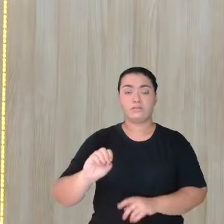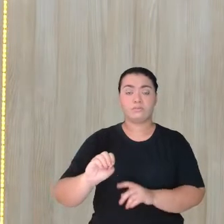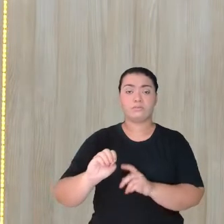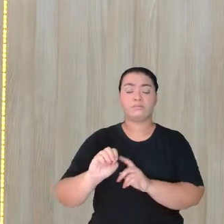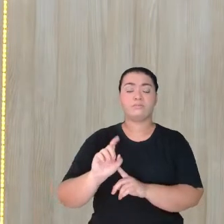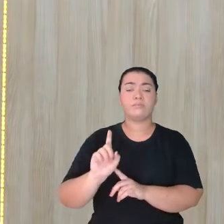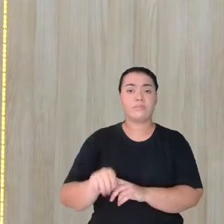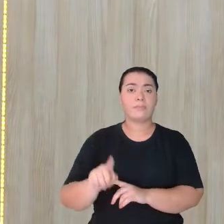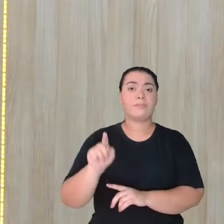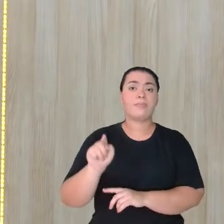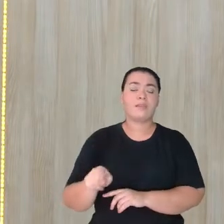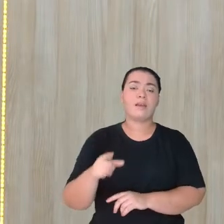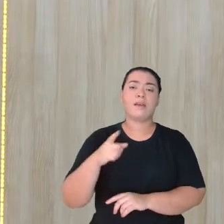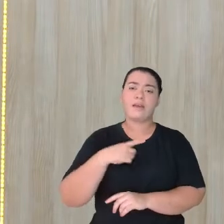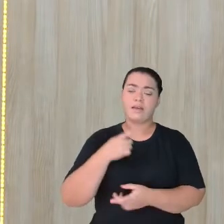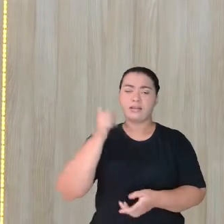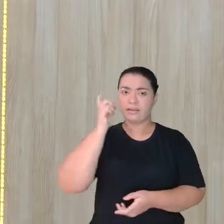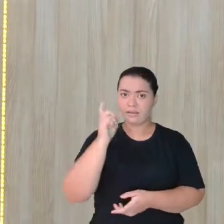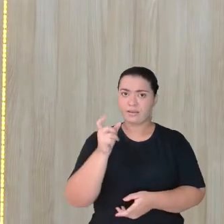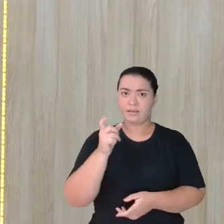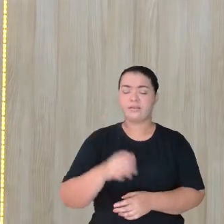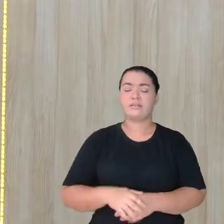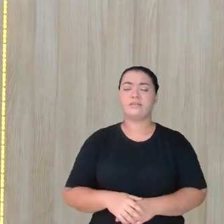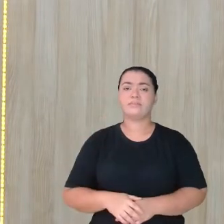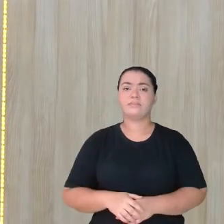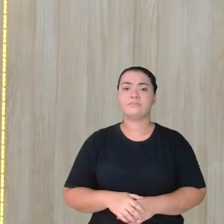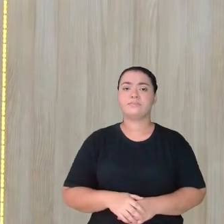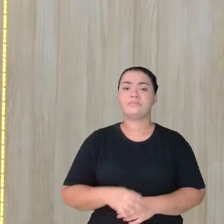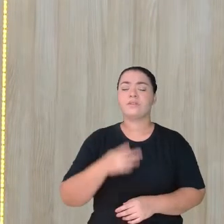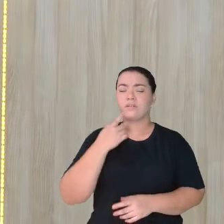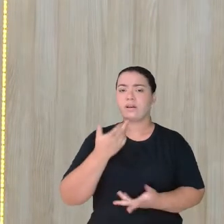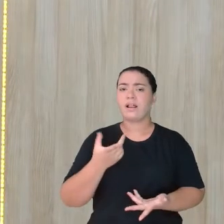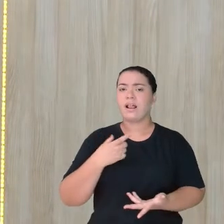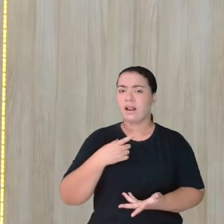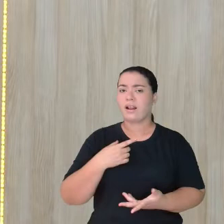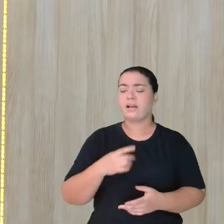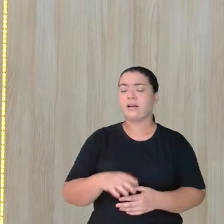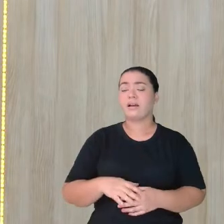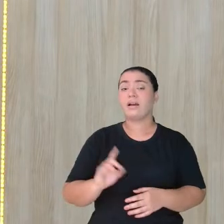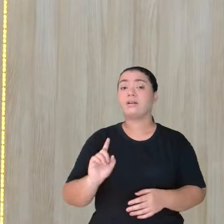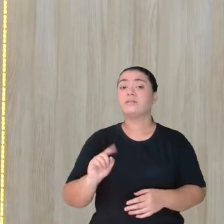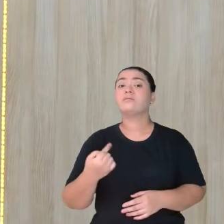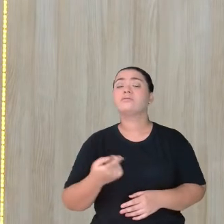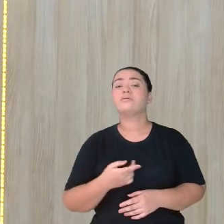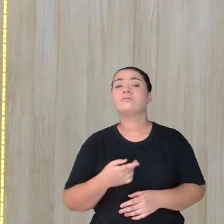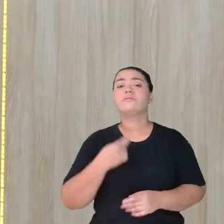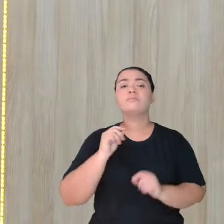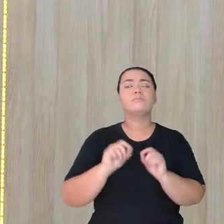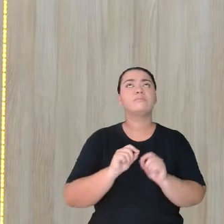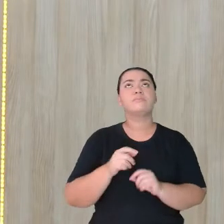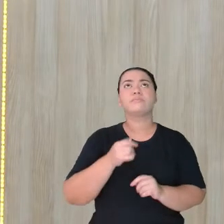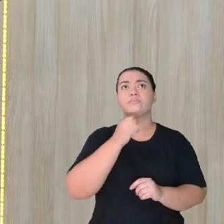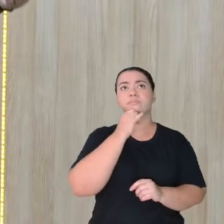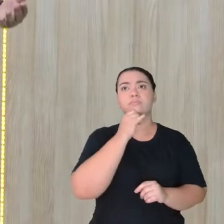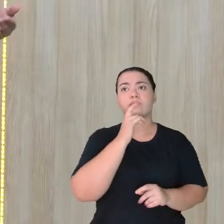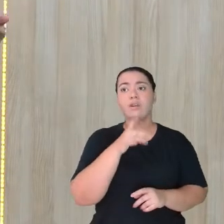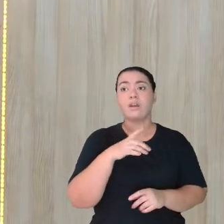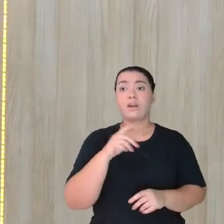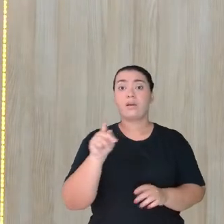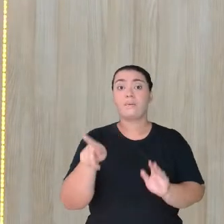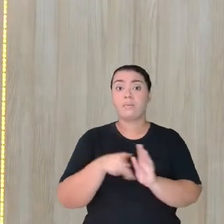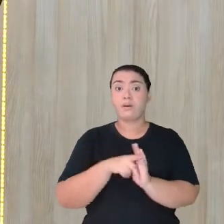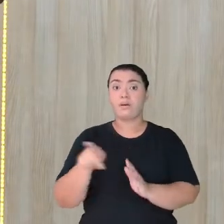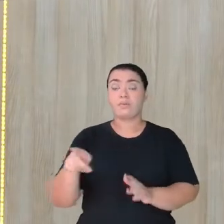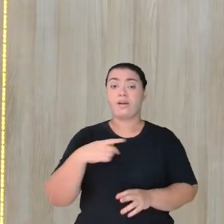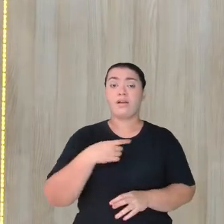fiel, que são bem interessantes, né? É isso, professora? Sim. Sim. Então, a gente, quando fala, por exemplo, né, do